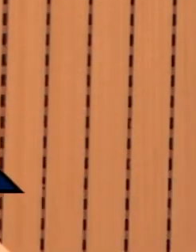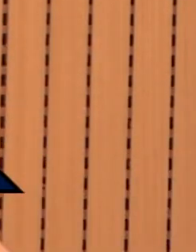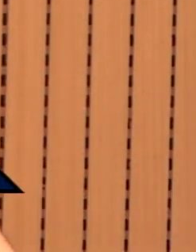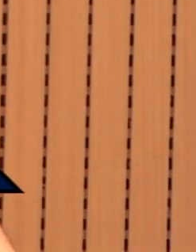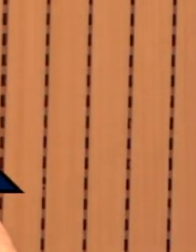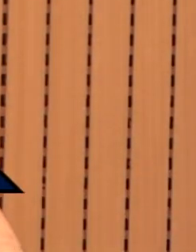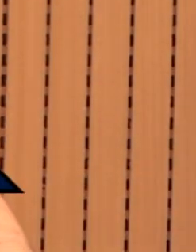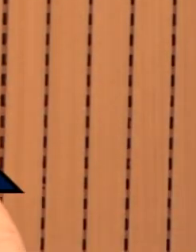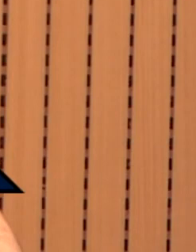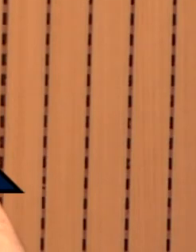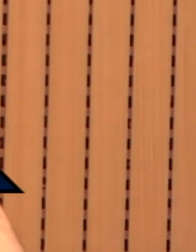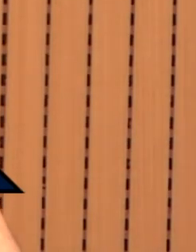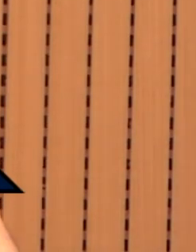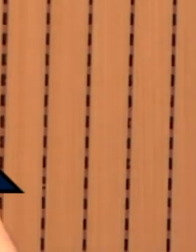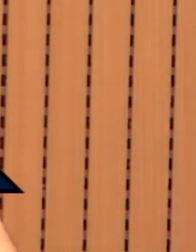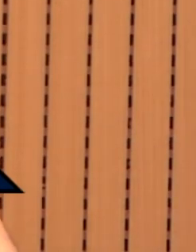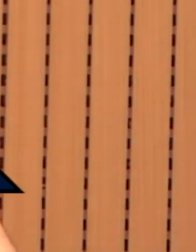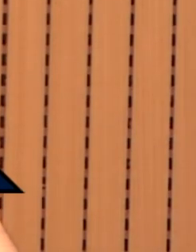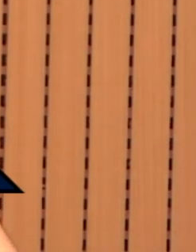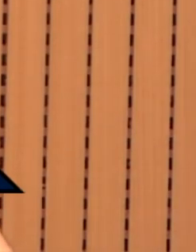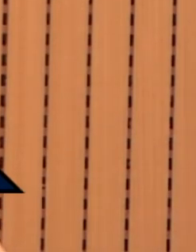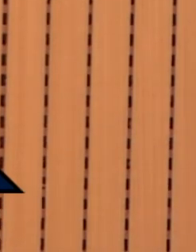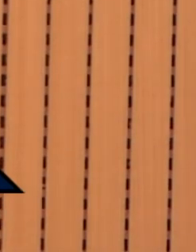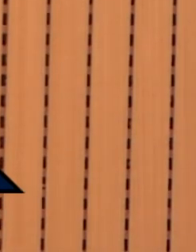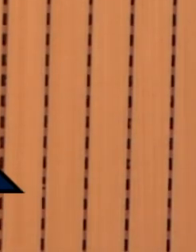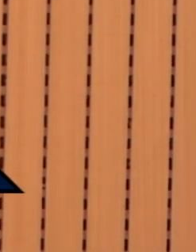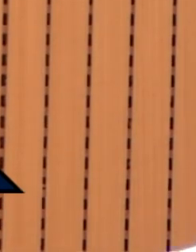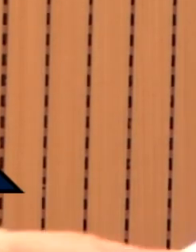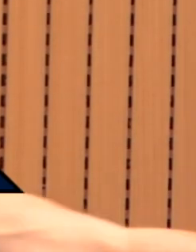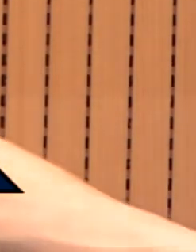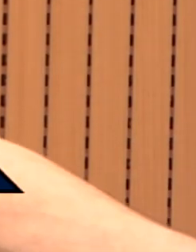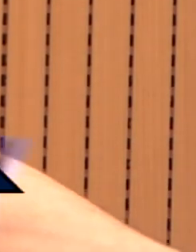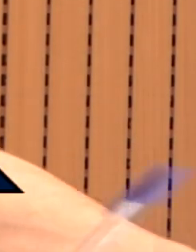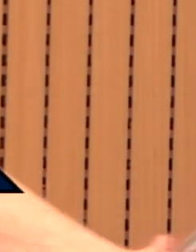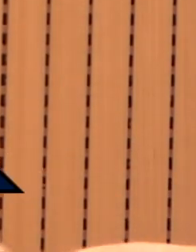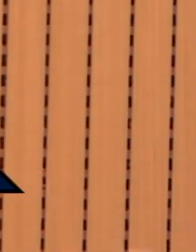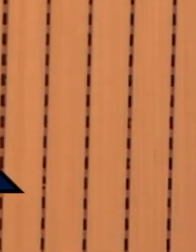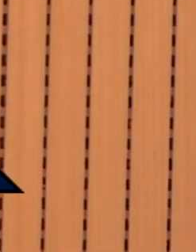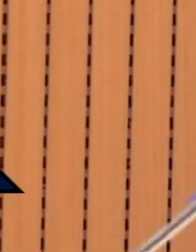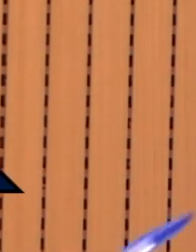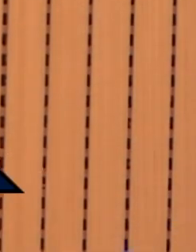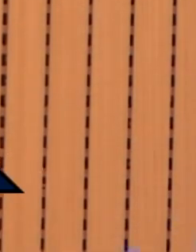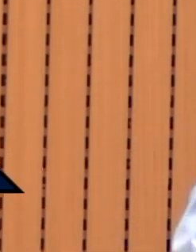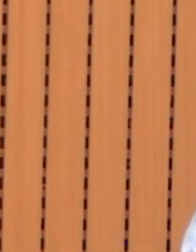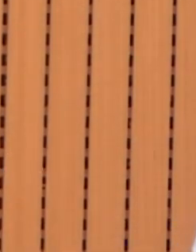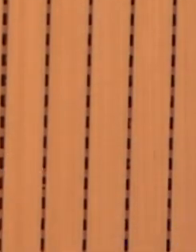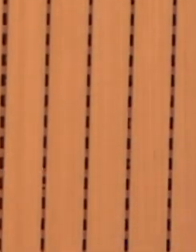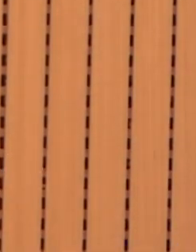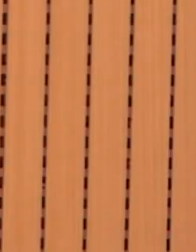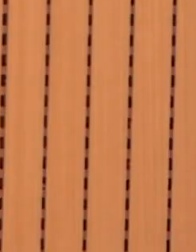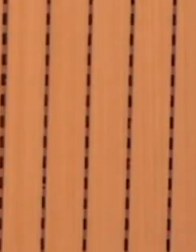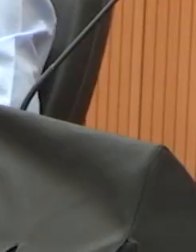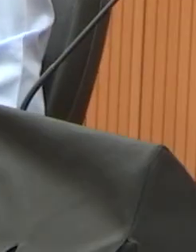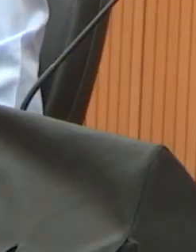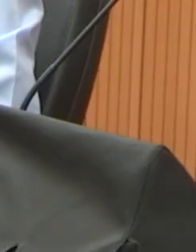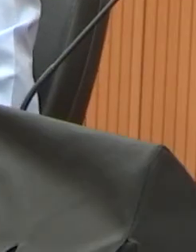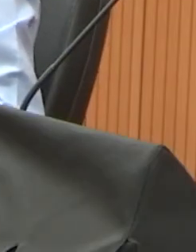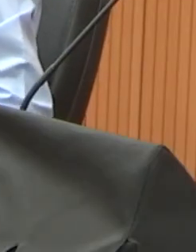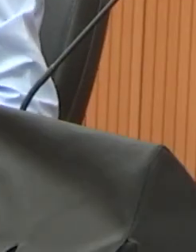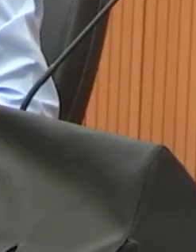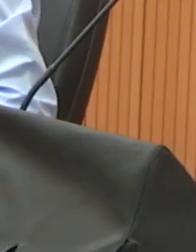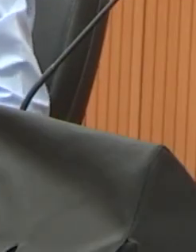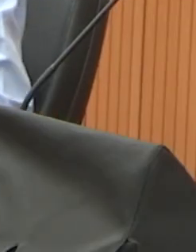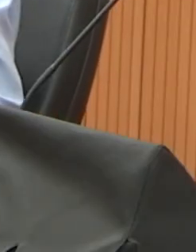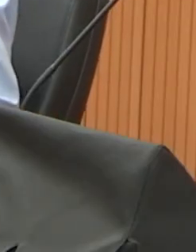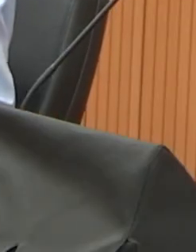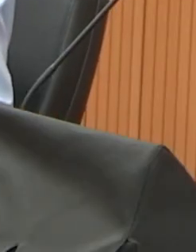ao projeto e passo também ao parecer, e passo aqui ao vereador professor Alberto para que ele possa exarar a